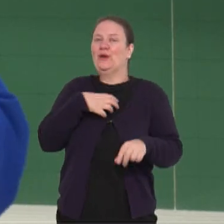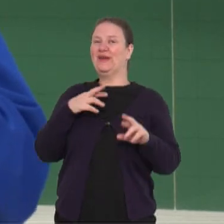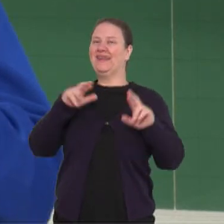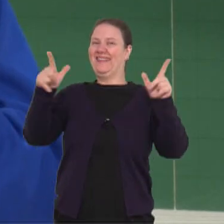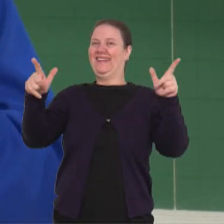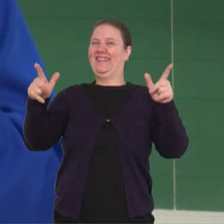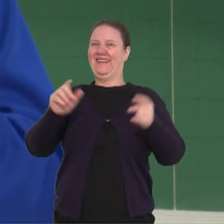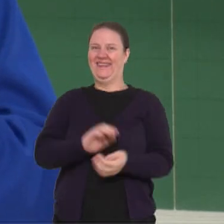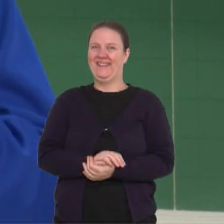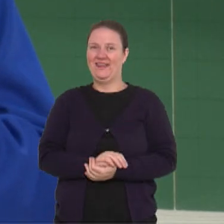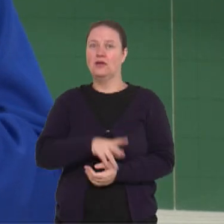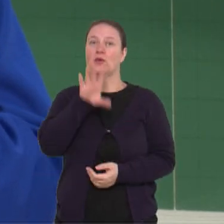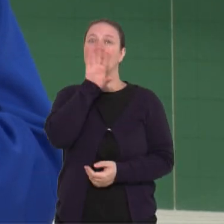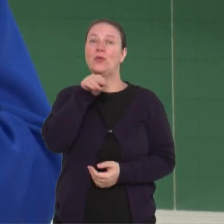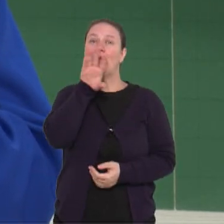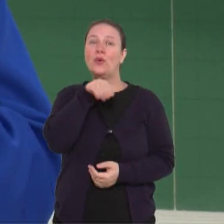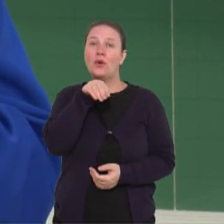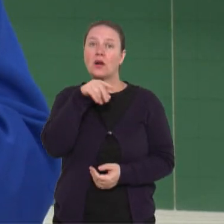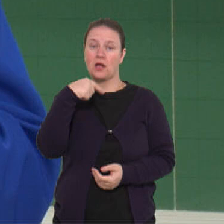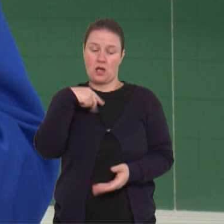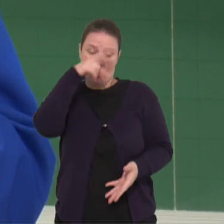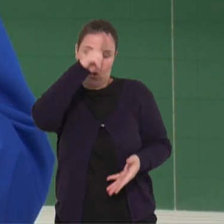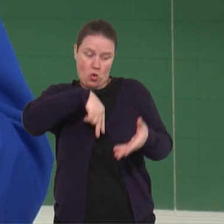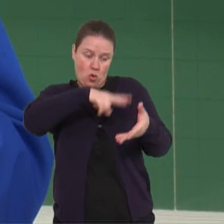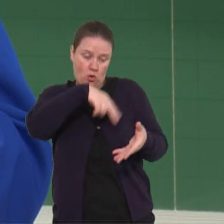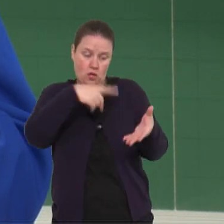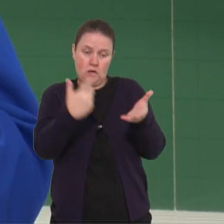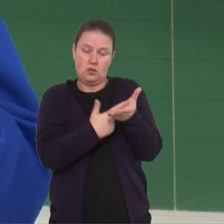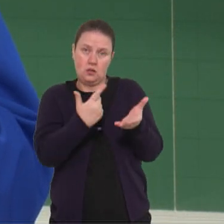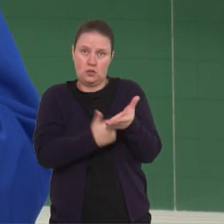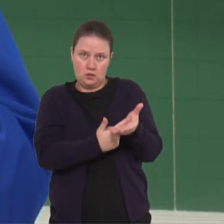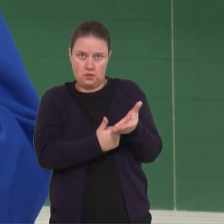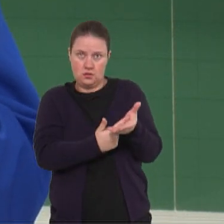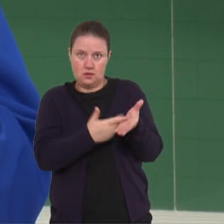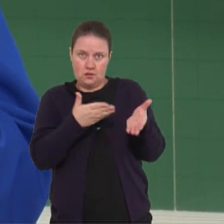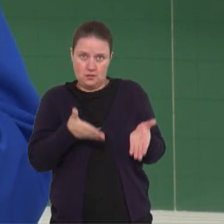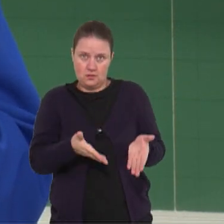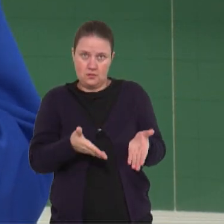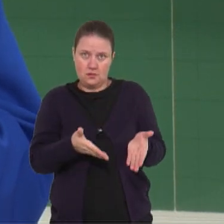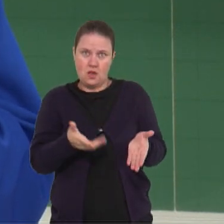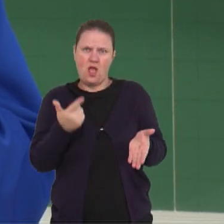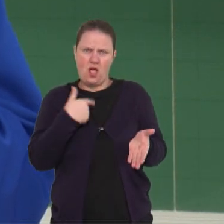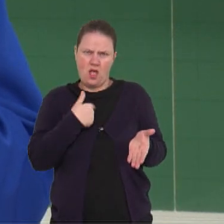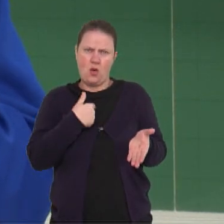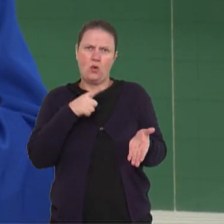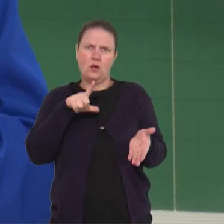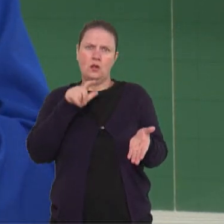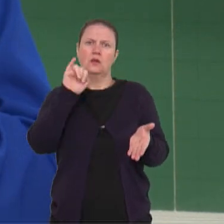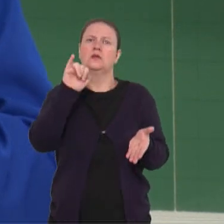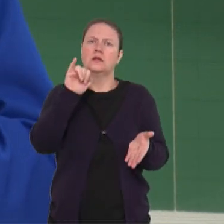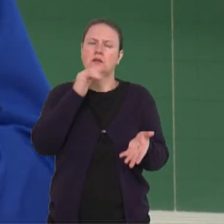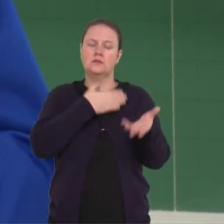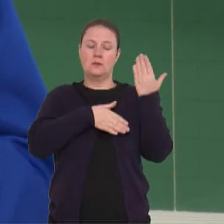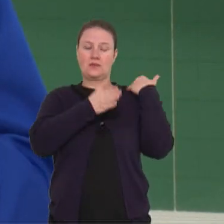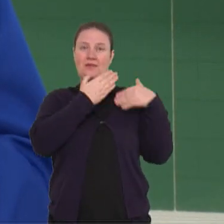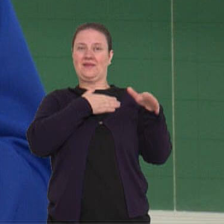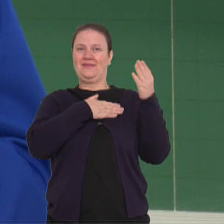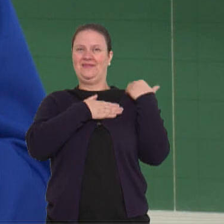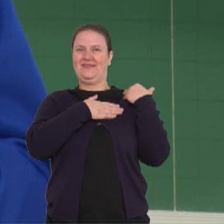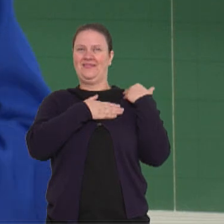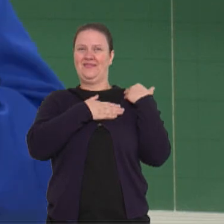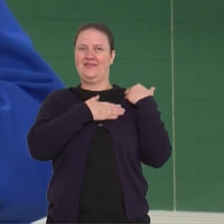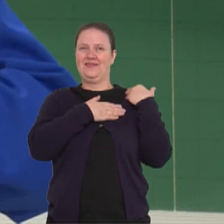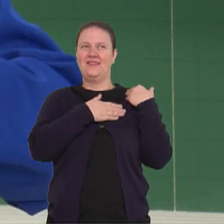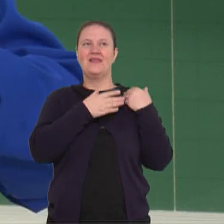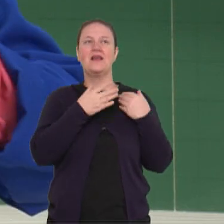I read a book, eu leio um livro. I read a book, eu li um livro. É a mesma pronúncia da cor vermelha em